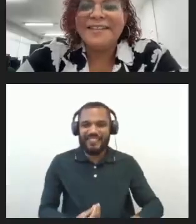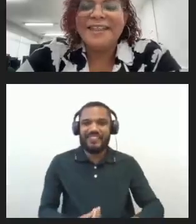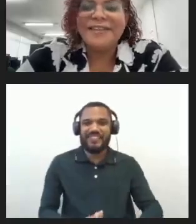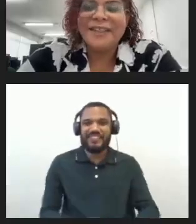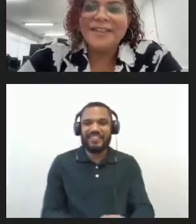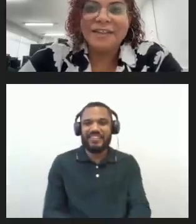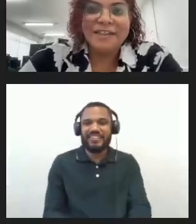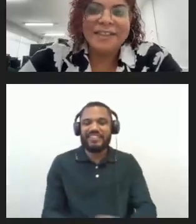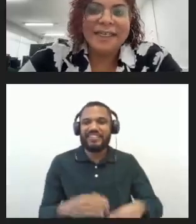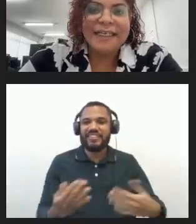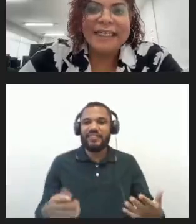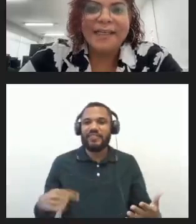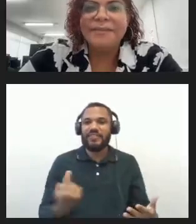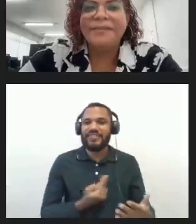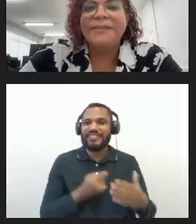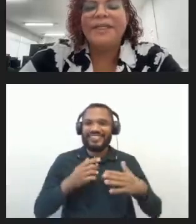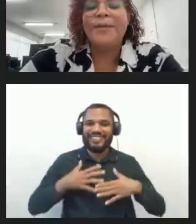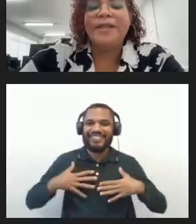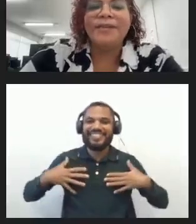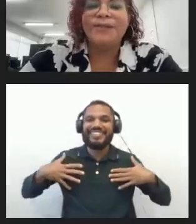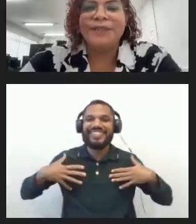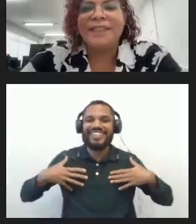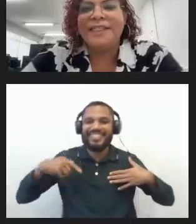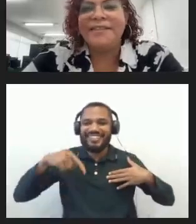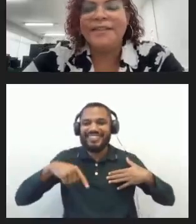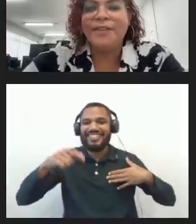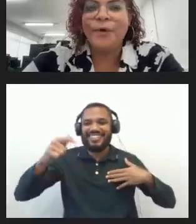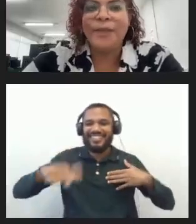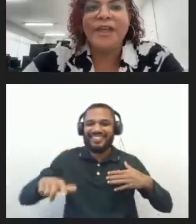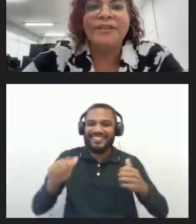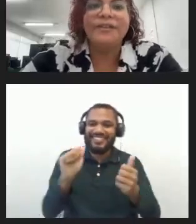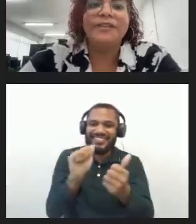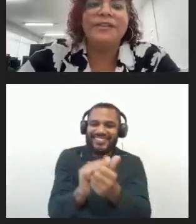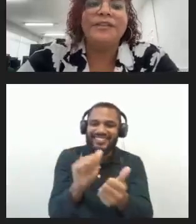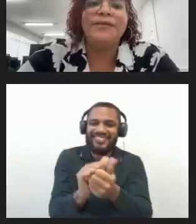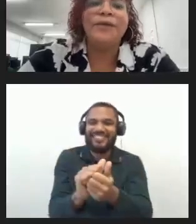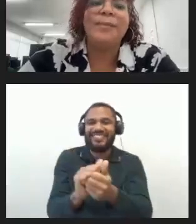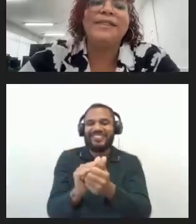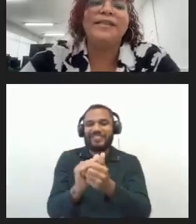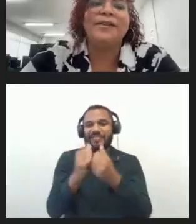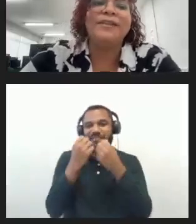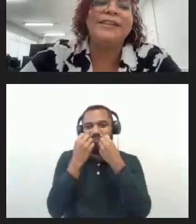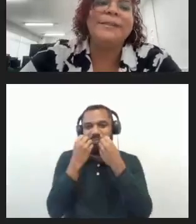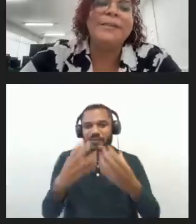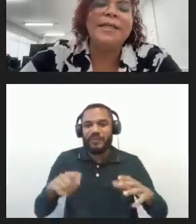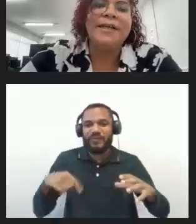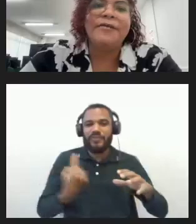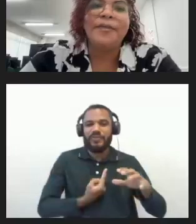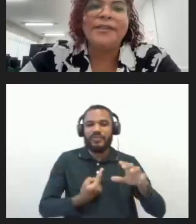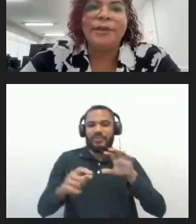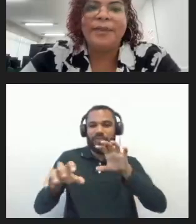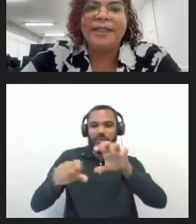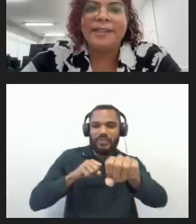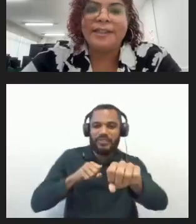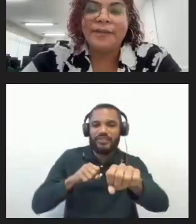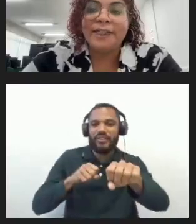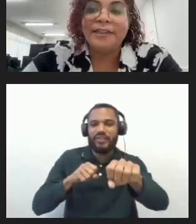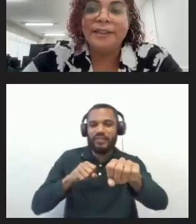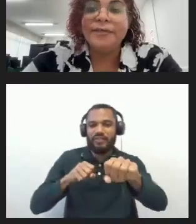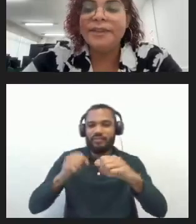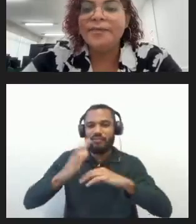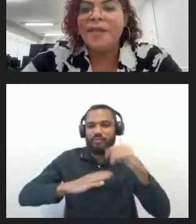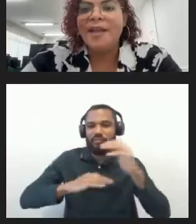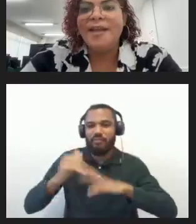É uma grande satisfação a gente estar aqui trabalhando com vocês neste momento de formação, né? Formação em